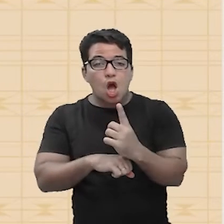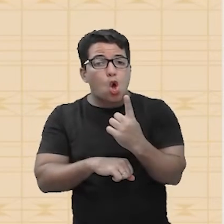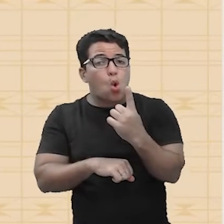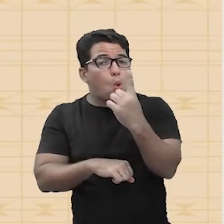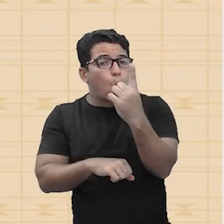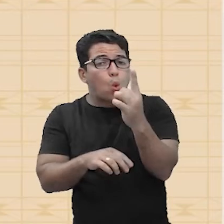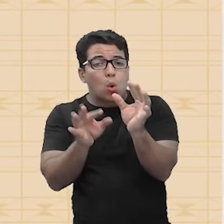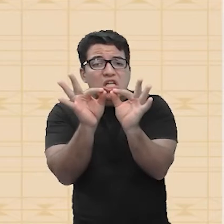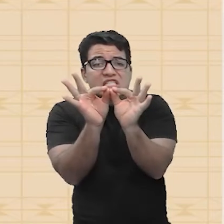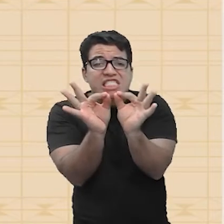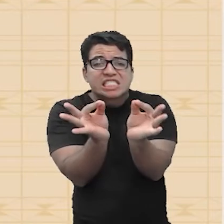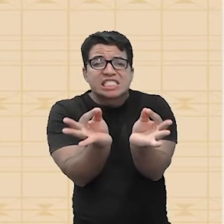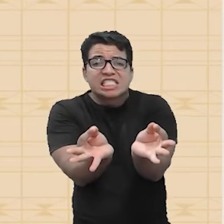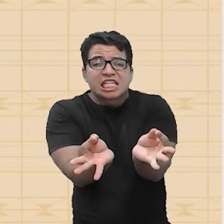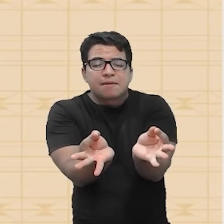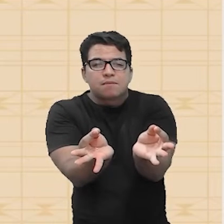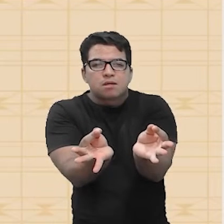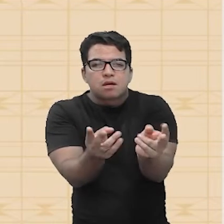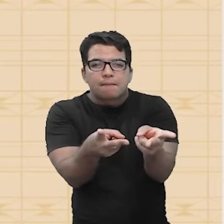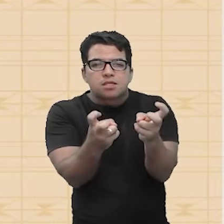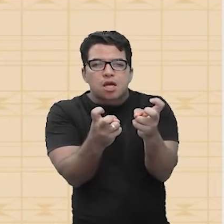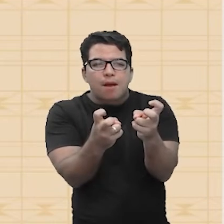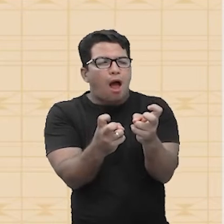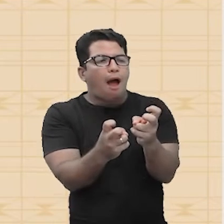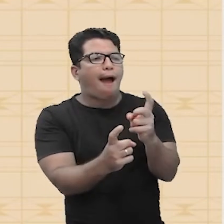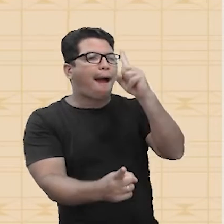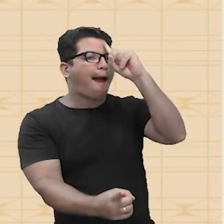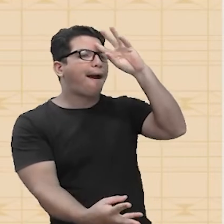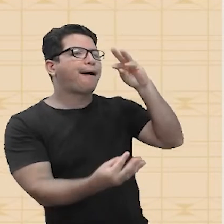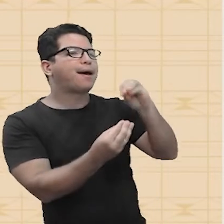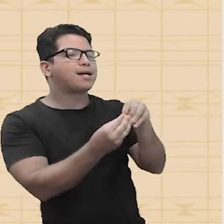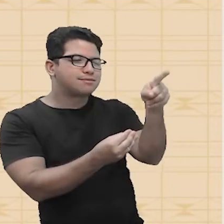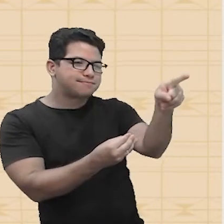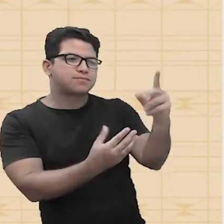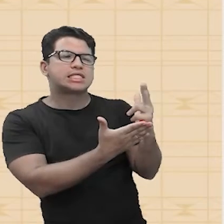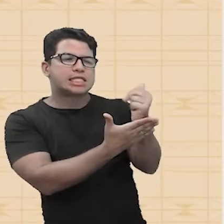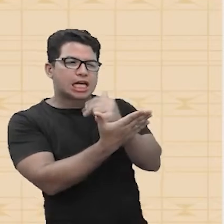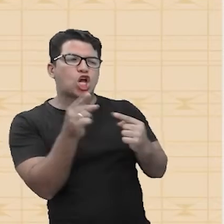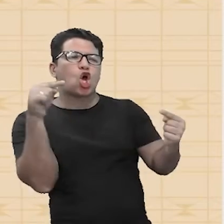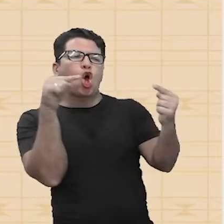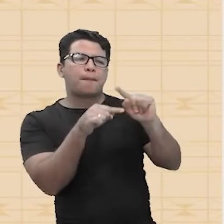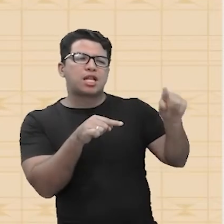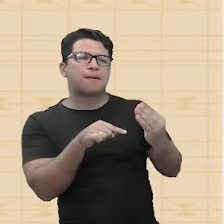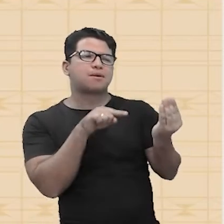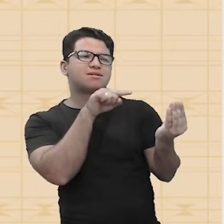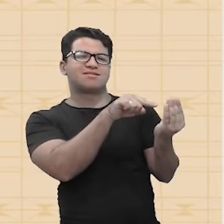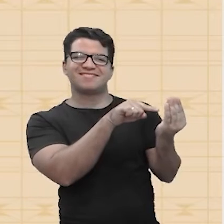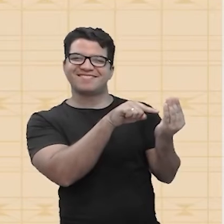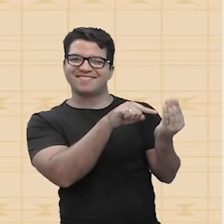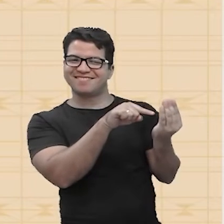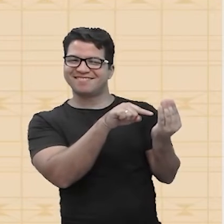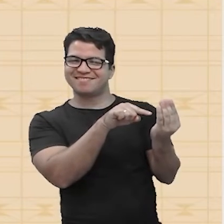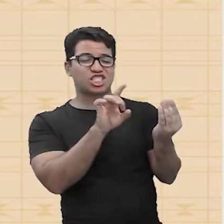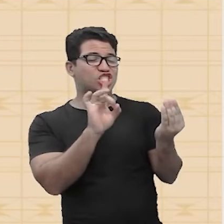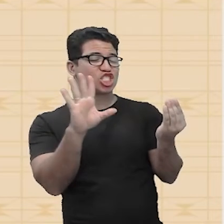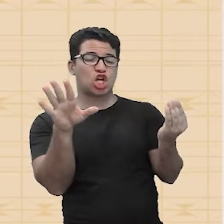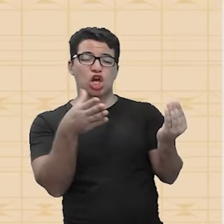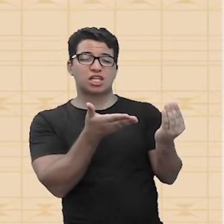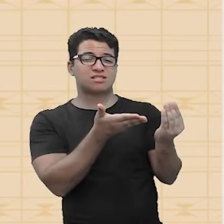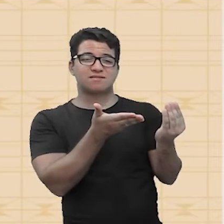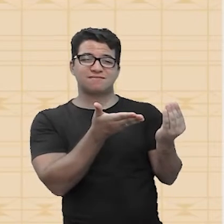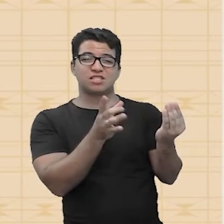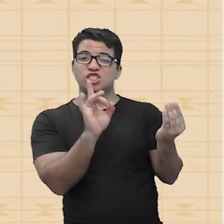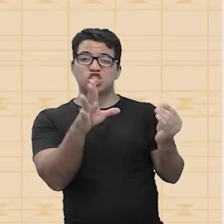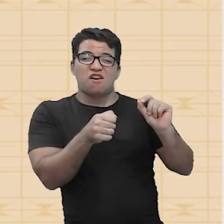consegue identificar o produto. É um link direto com o produto. Just do it, apenas isto, apenas faça-o,